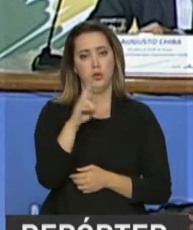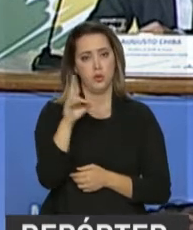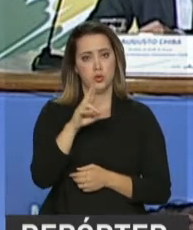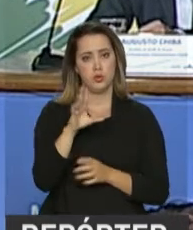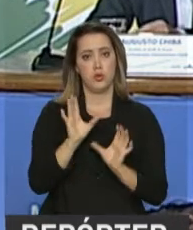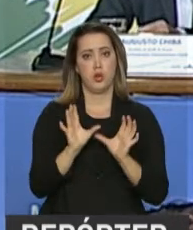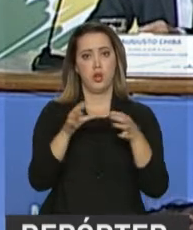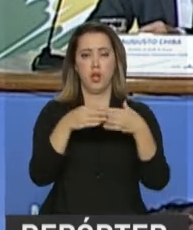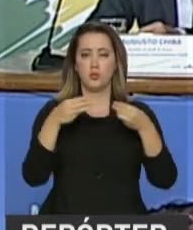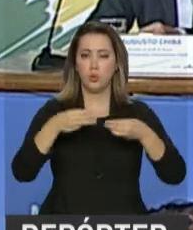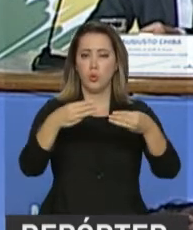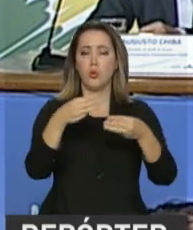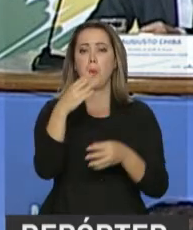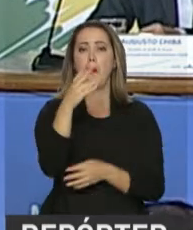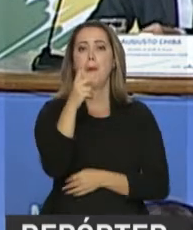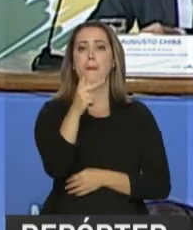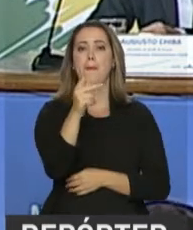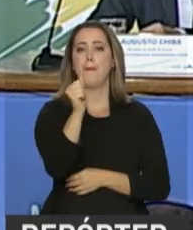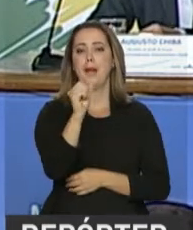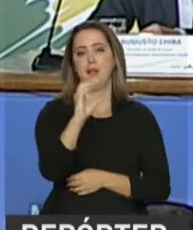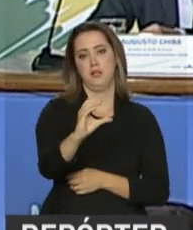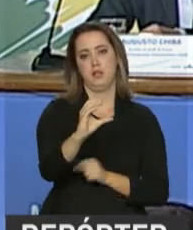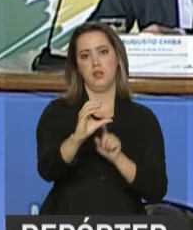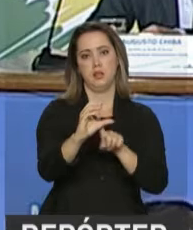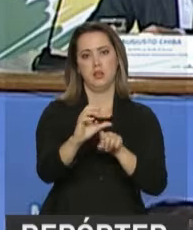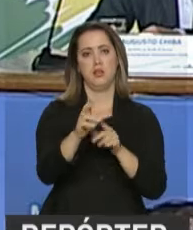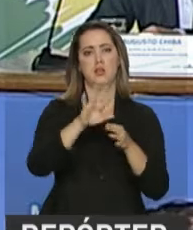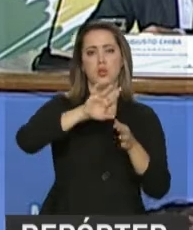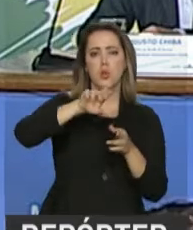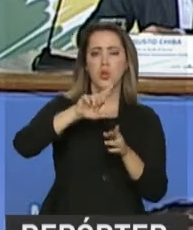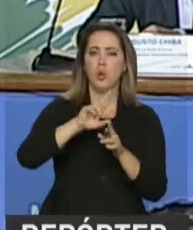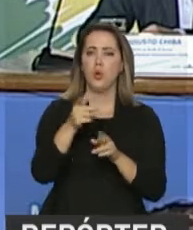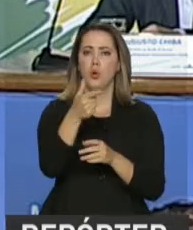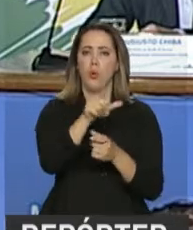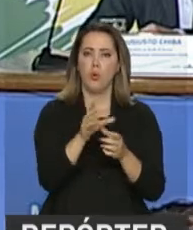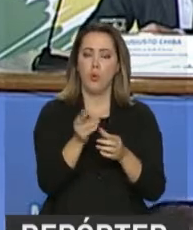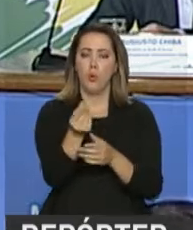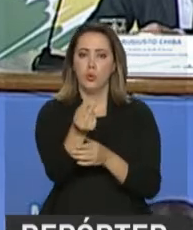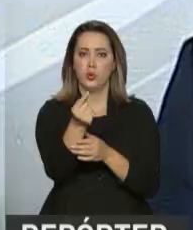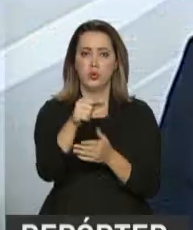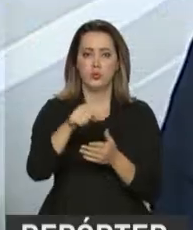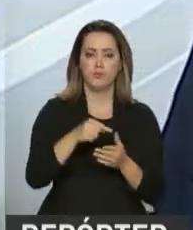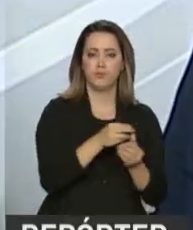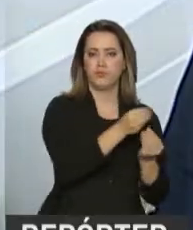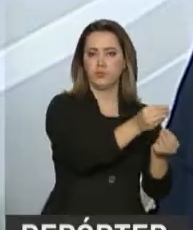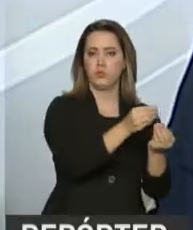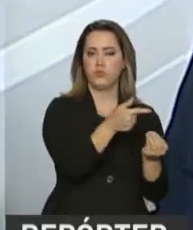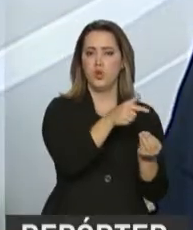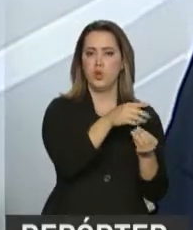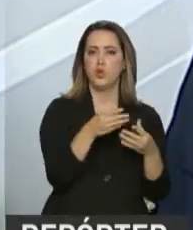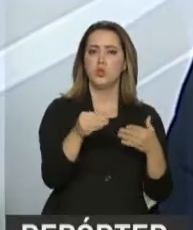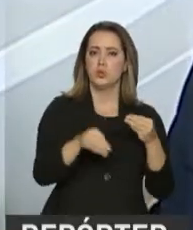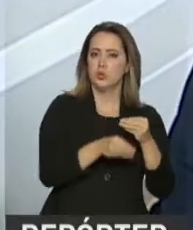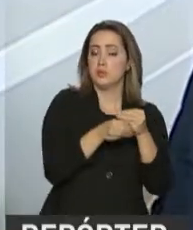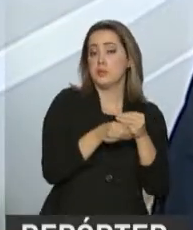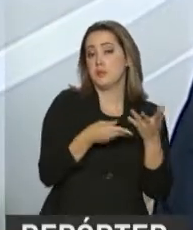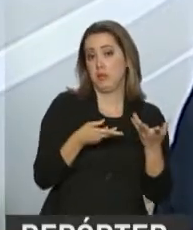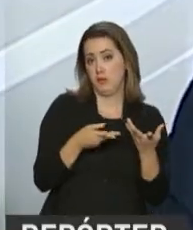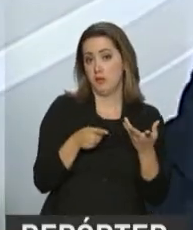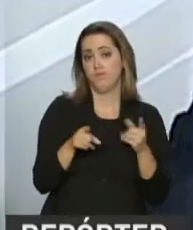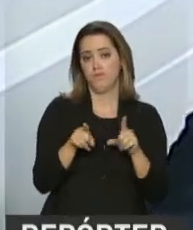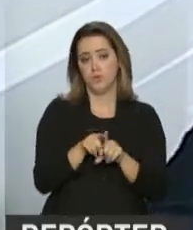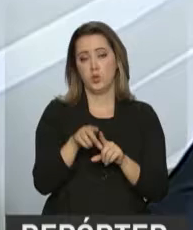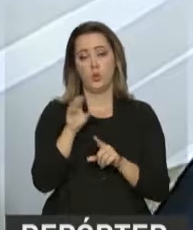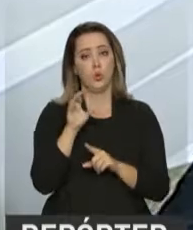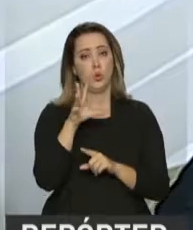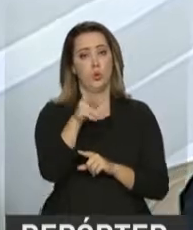E 600 e pouco saem de emendas, totalizando 8,127. Tá? Agora, isso,